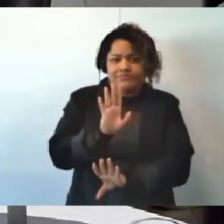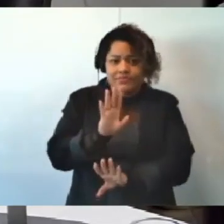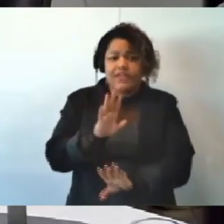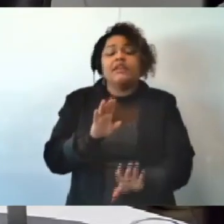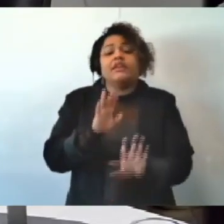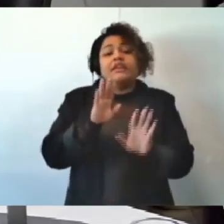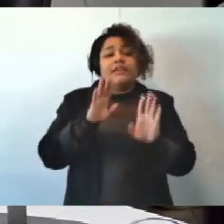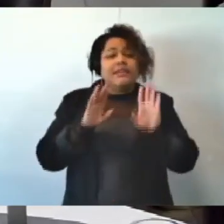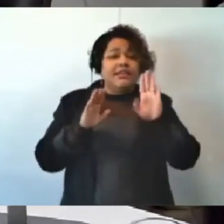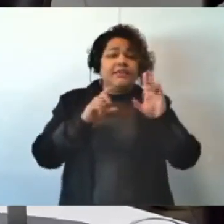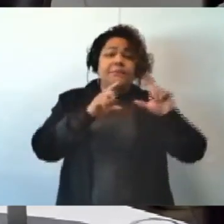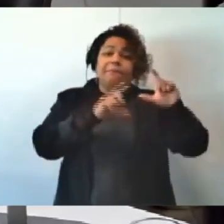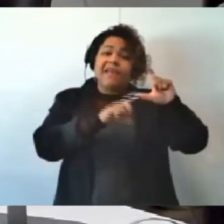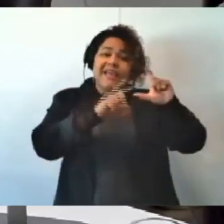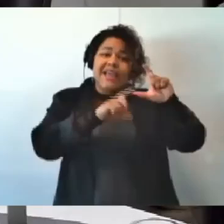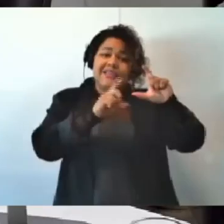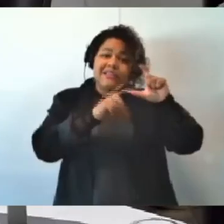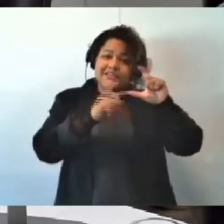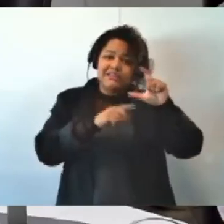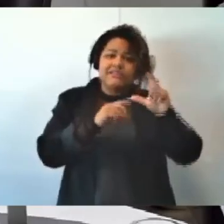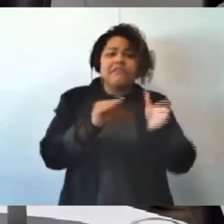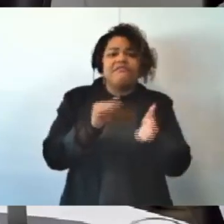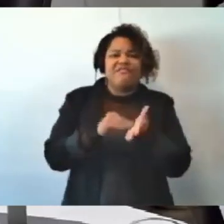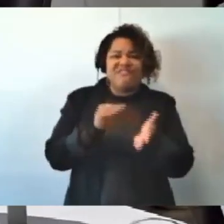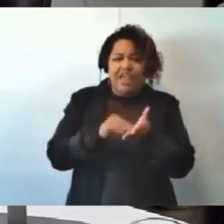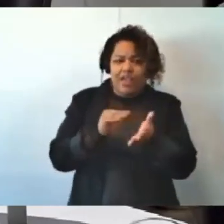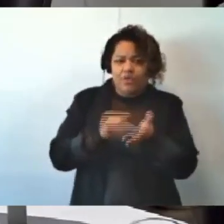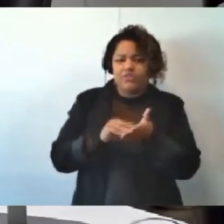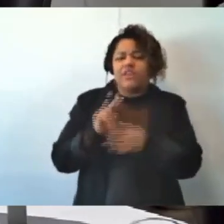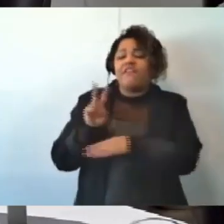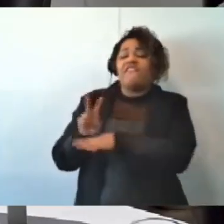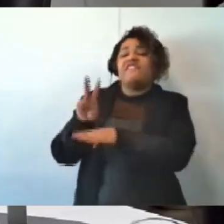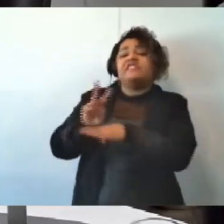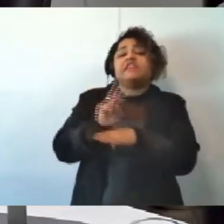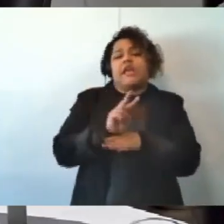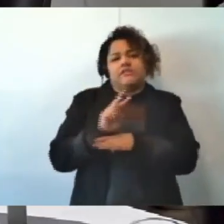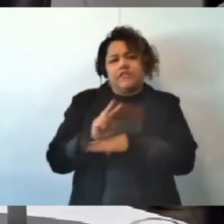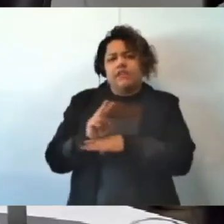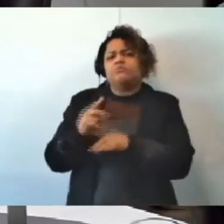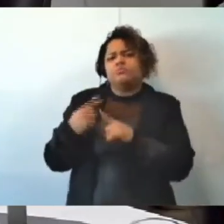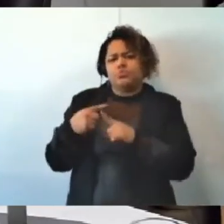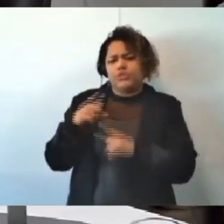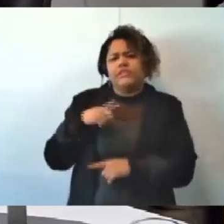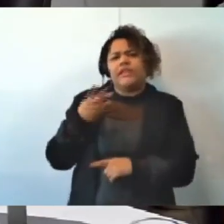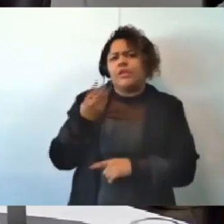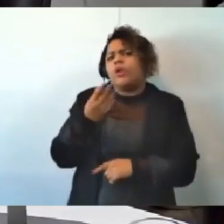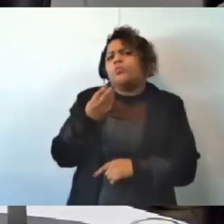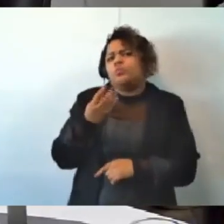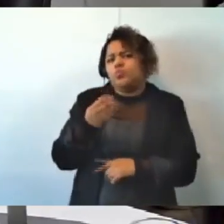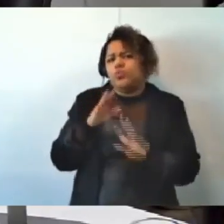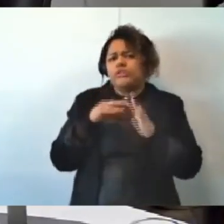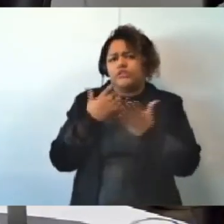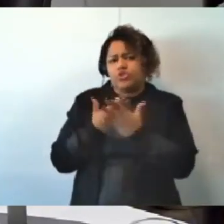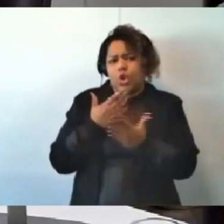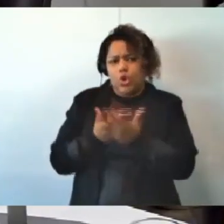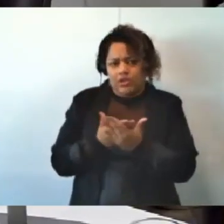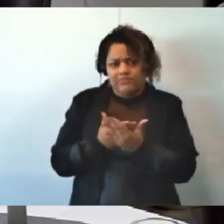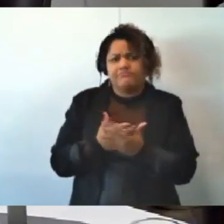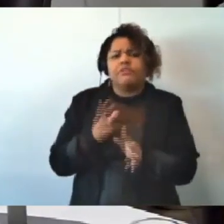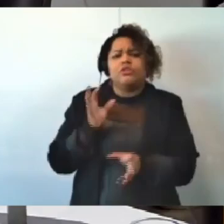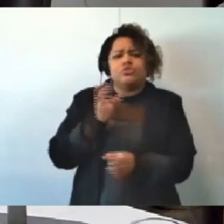nós temos várias escolas, como a gente apontou, né, são mais de 12 instituições de ensino, onde o